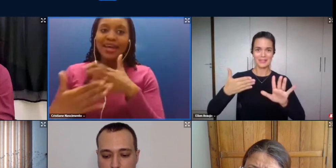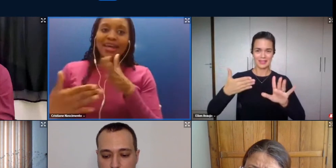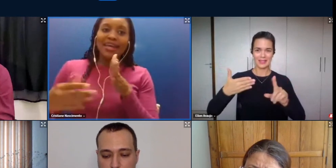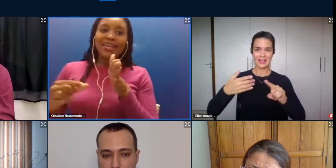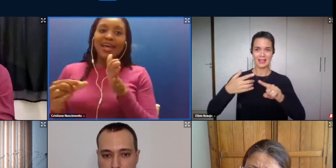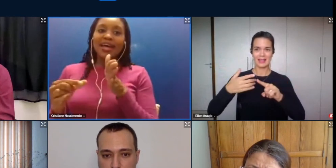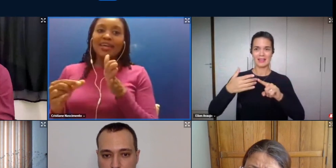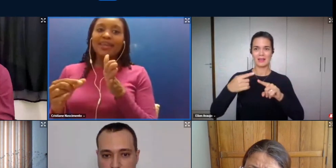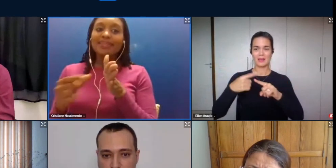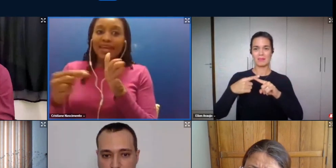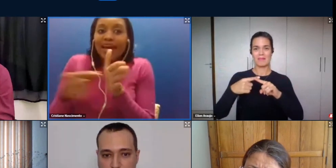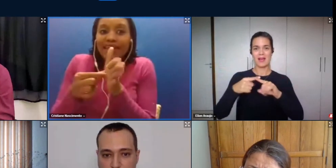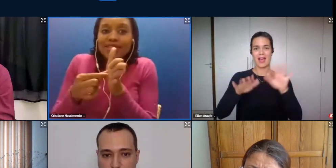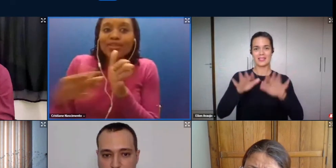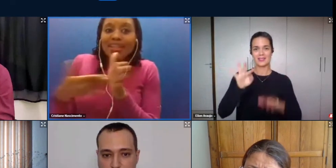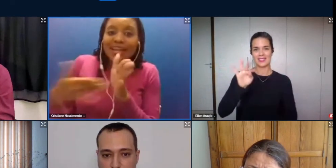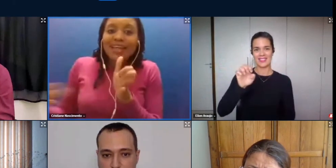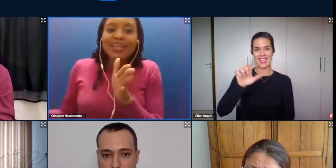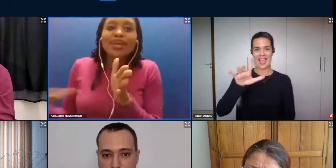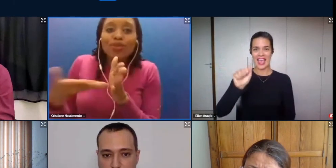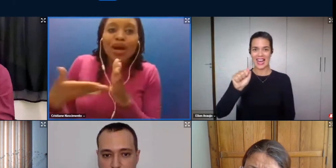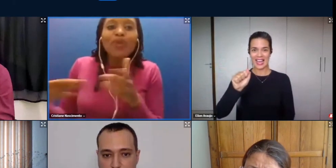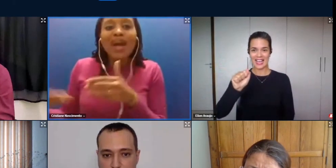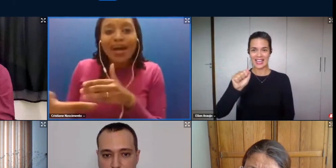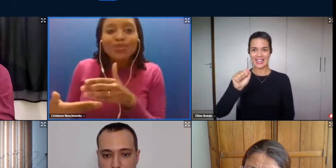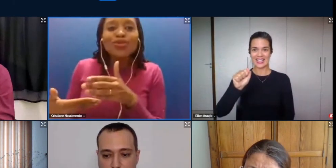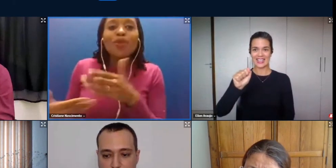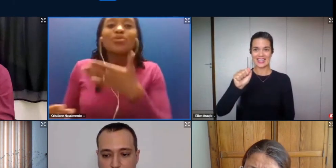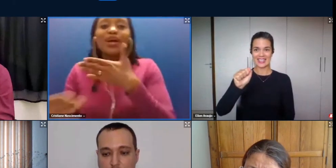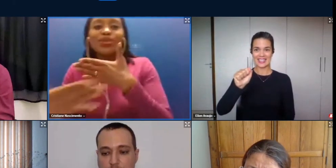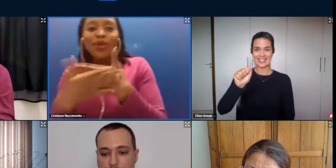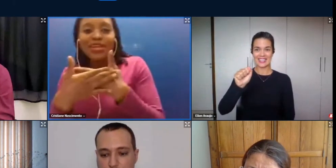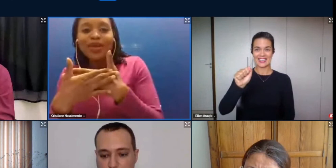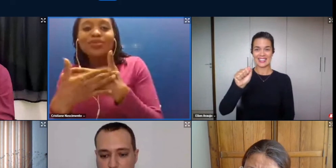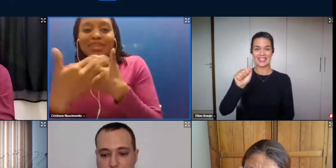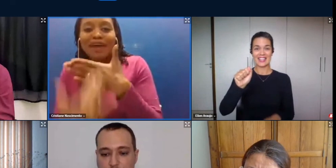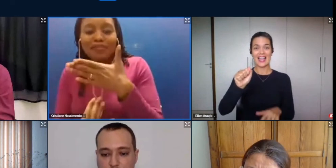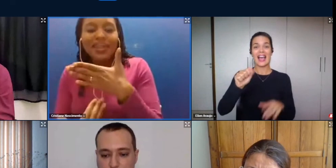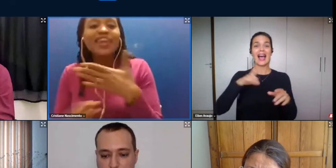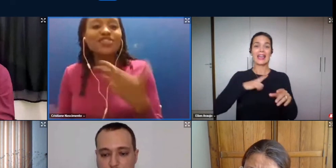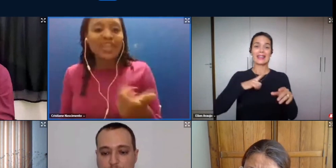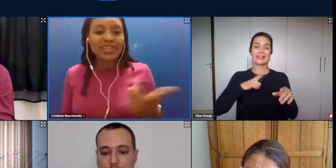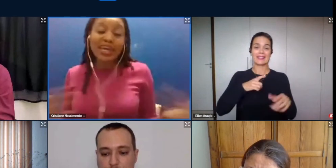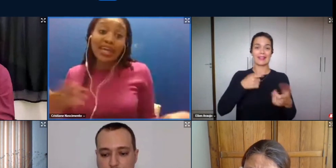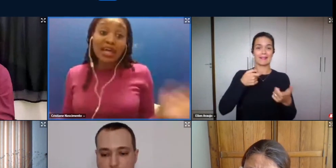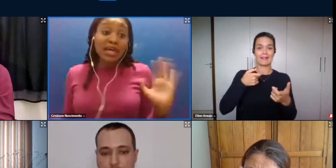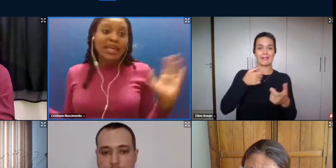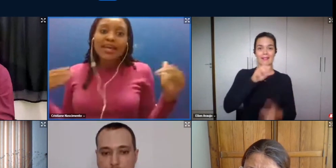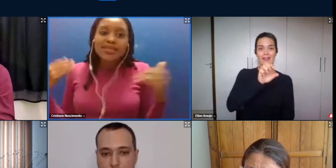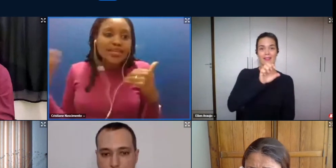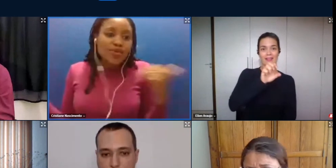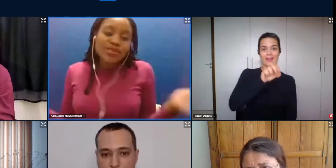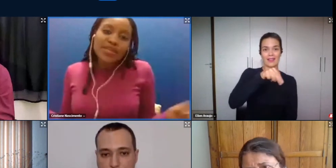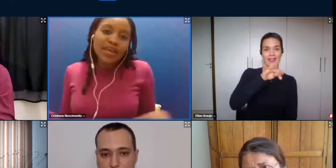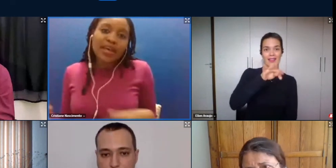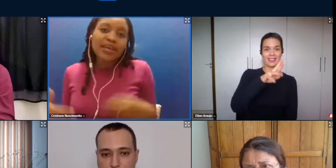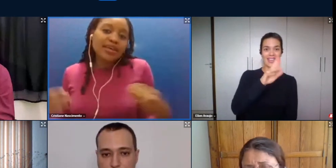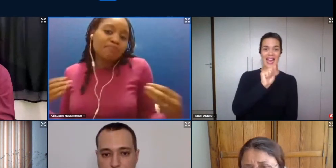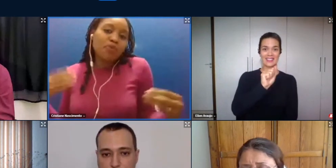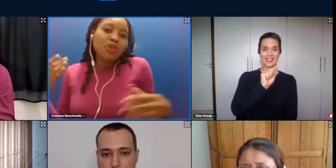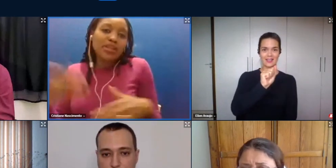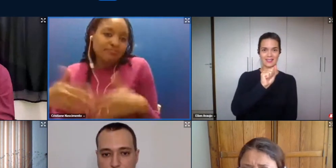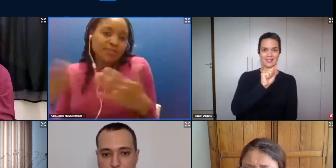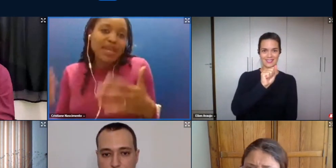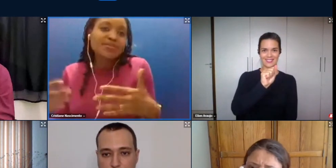tela. E aí tem a questão da entrada, que é ao lado do computador e não na frente da tela. É questões